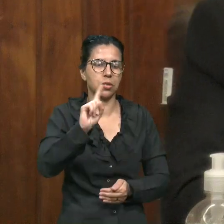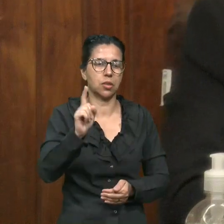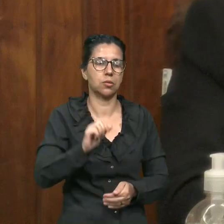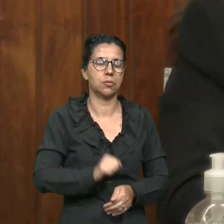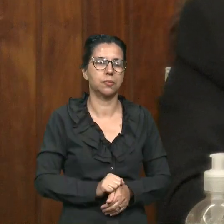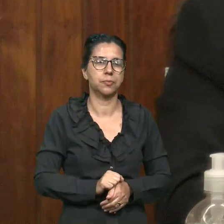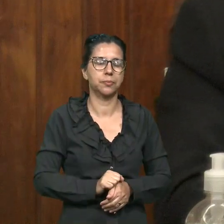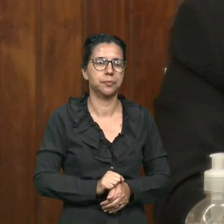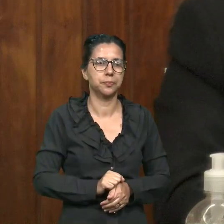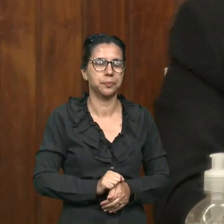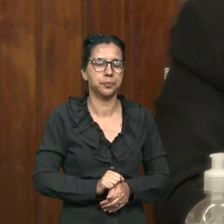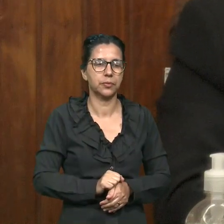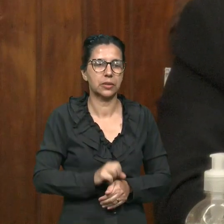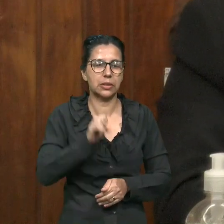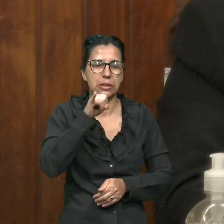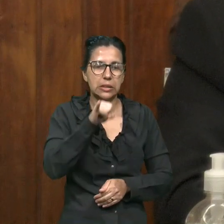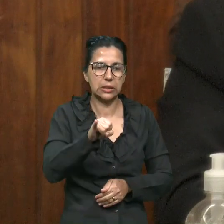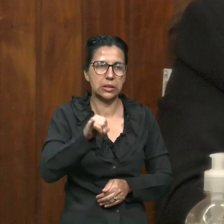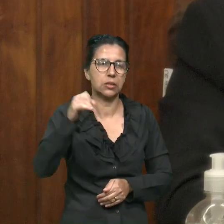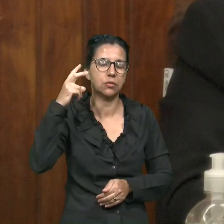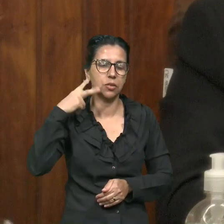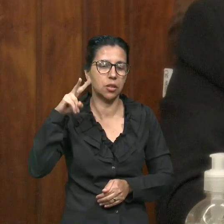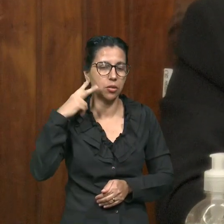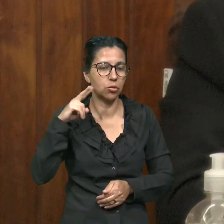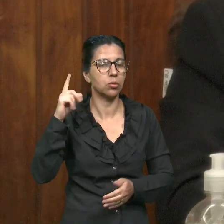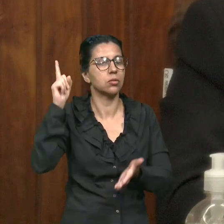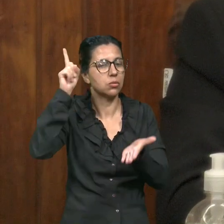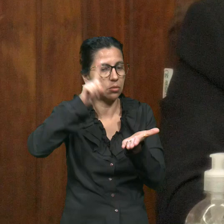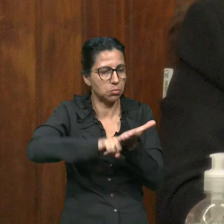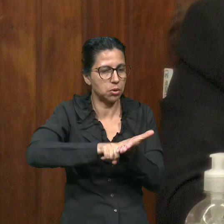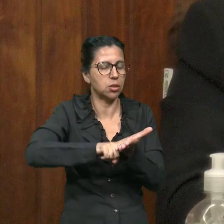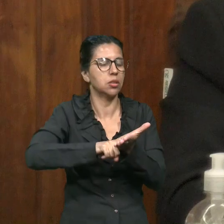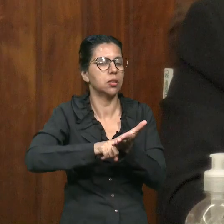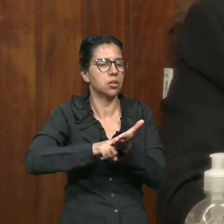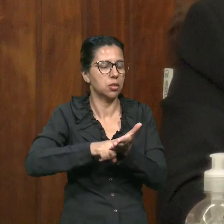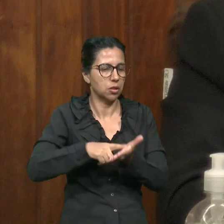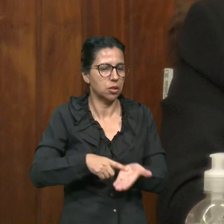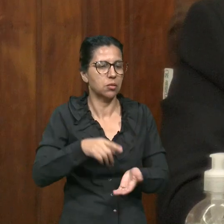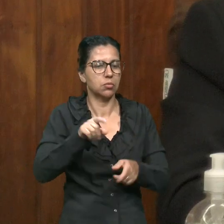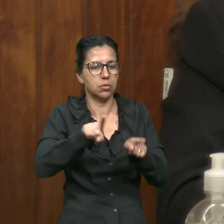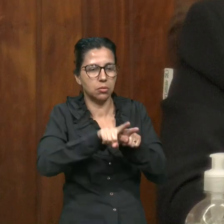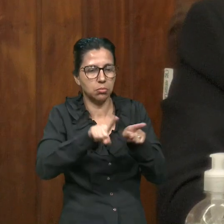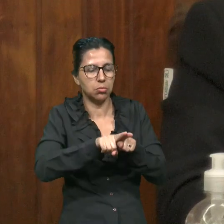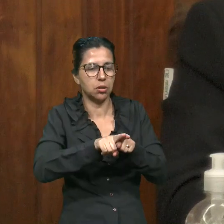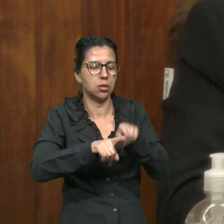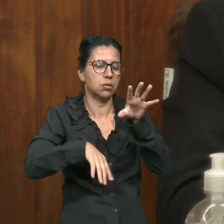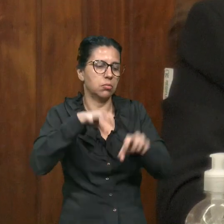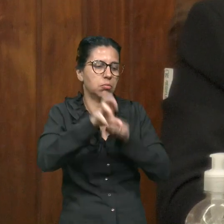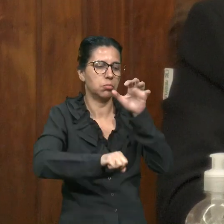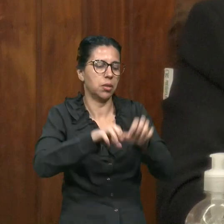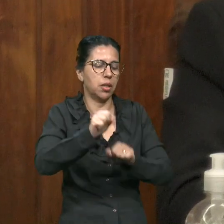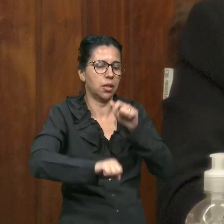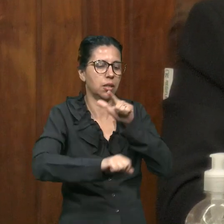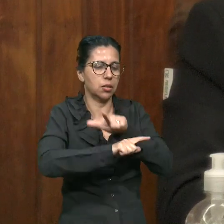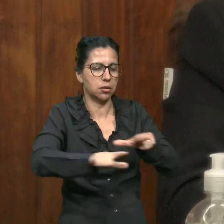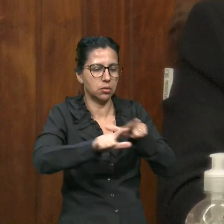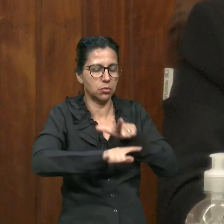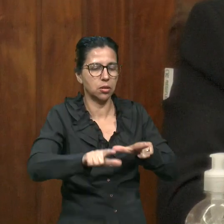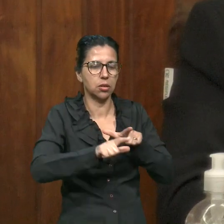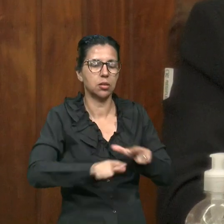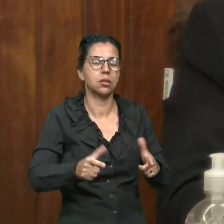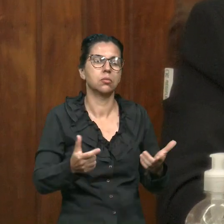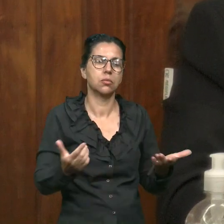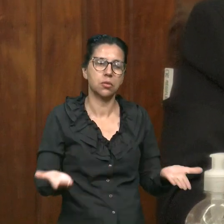Executivo. Se cumprisse suas funções, que seriam necessárias um cidadão catador de material reciclável, apresentar tais